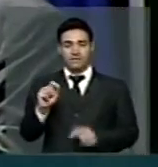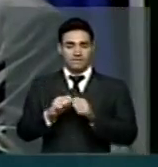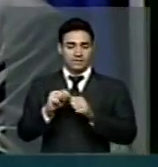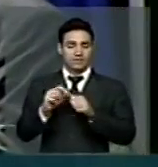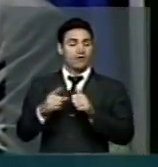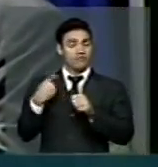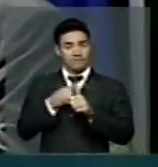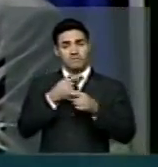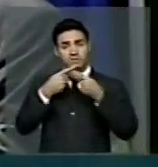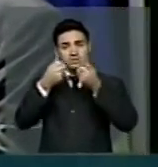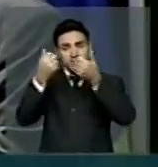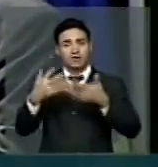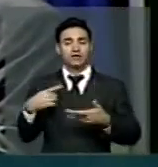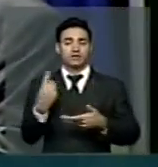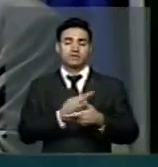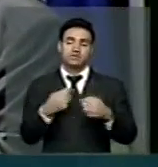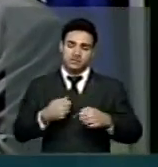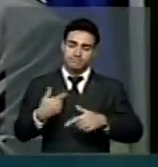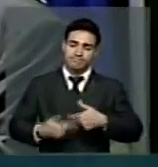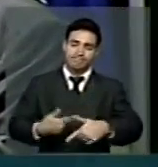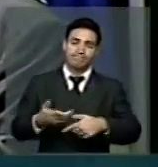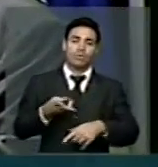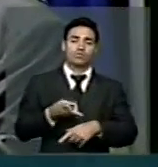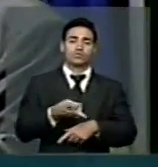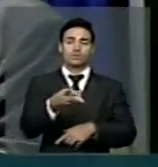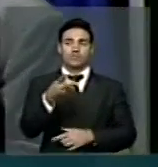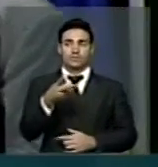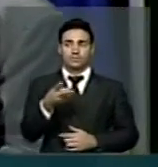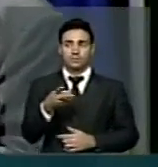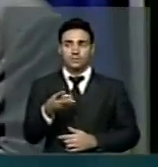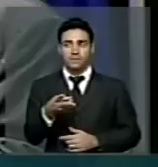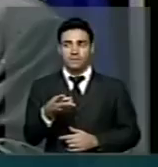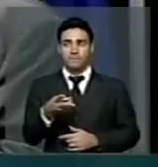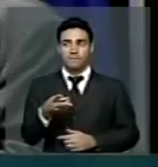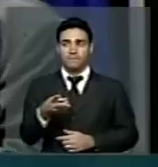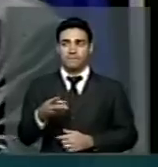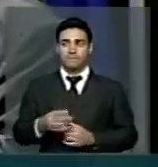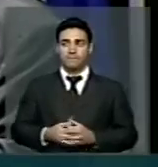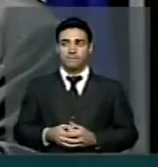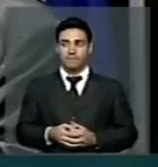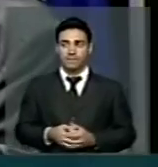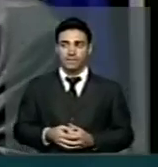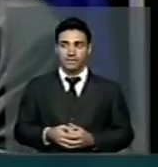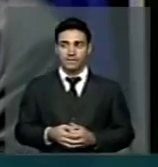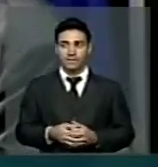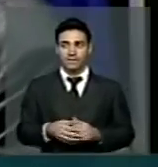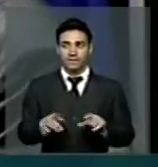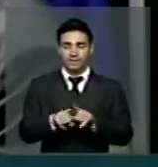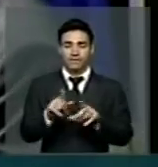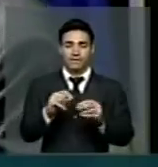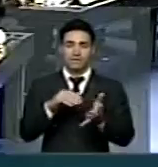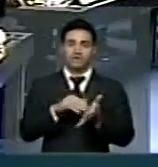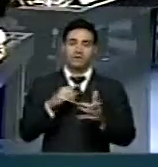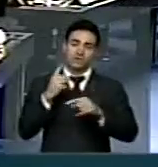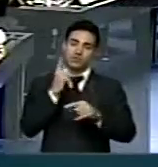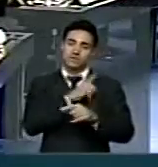precisamos dar muitos passos ainda para frente. E Fernando Lira pode nos ajudar nisso. Muito obrigado.